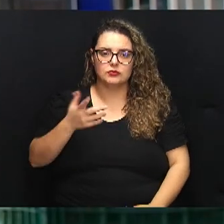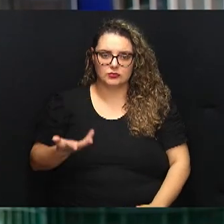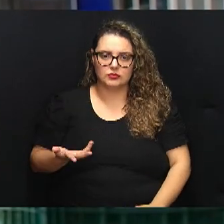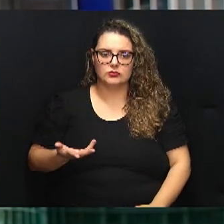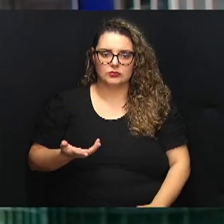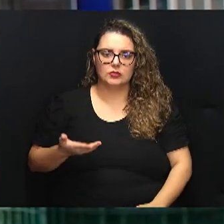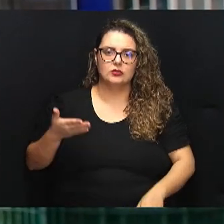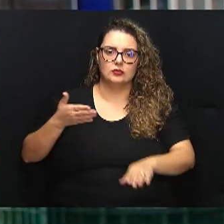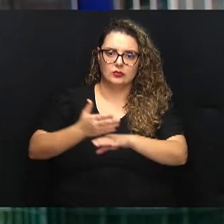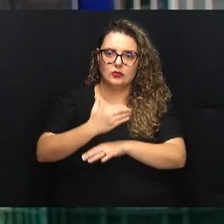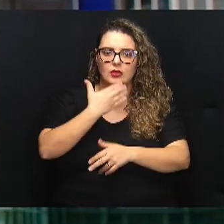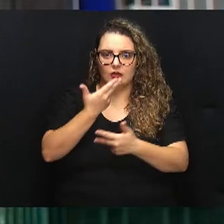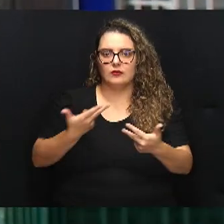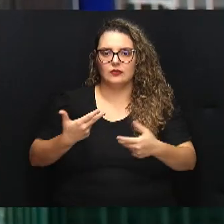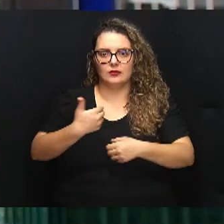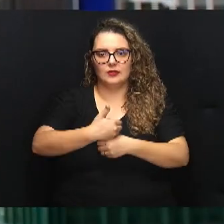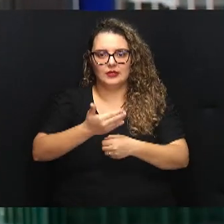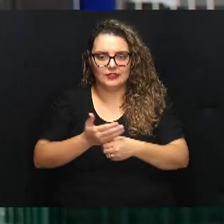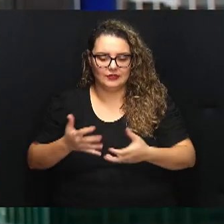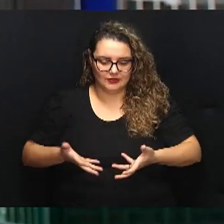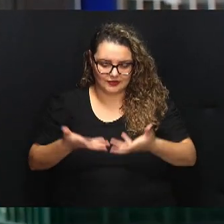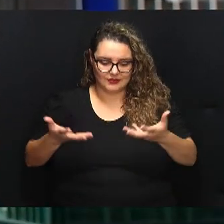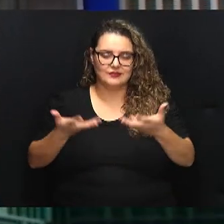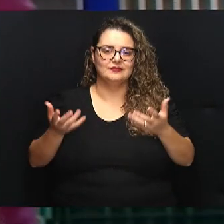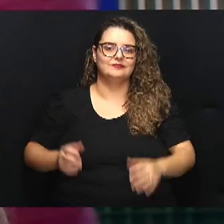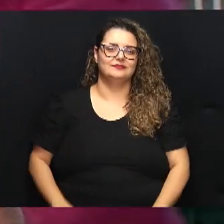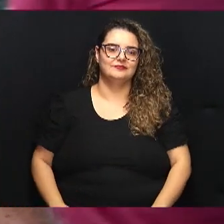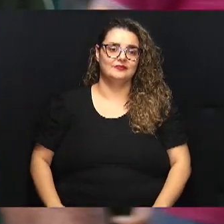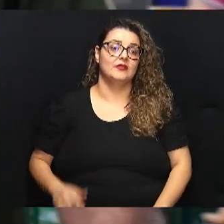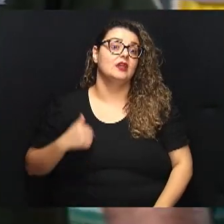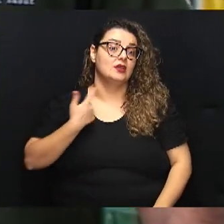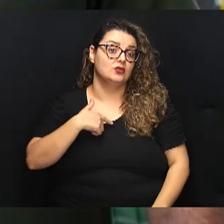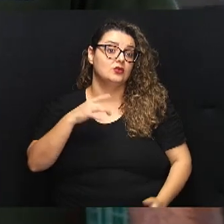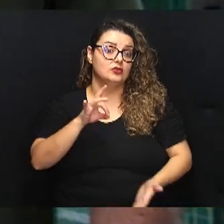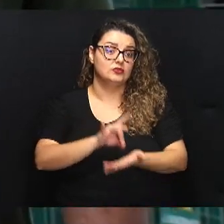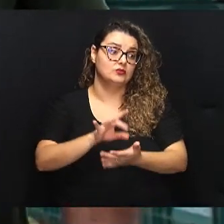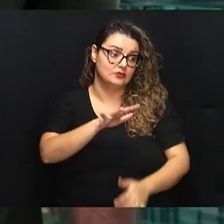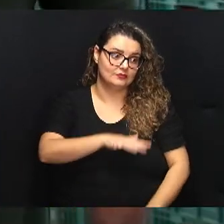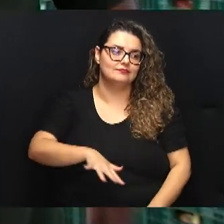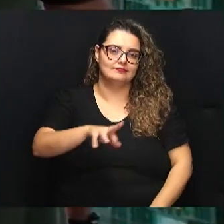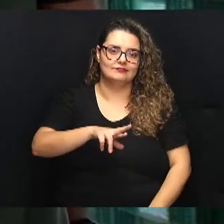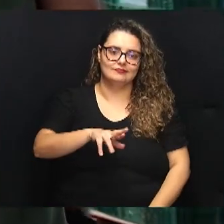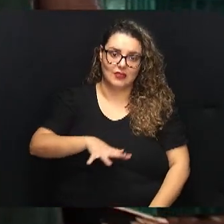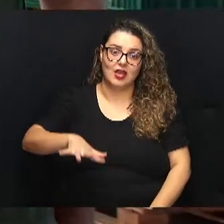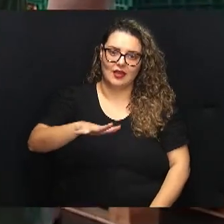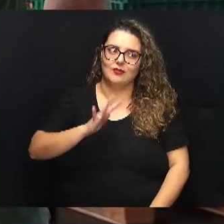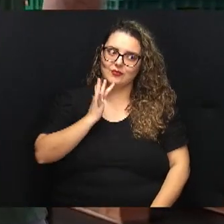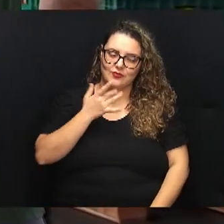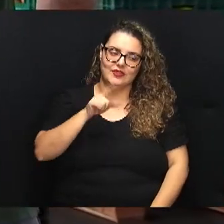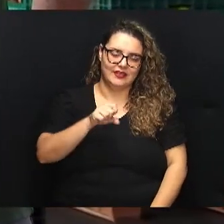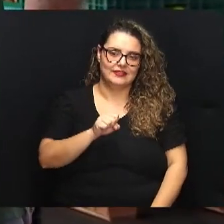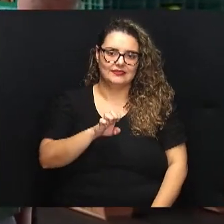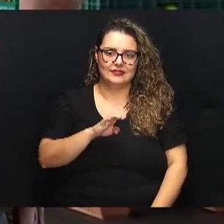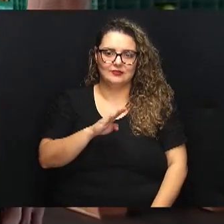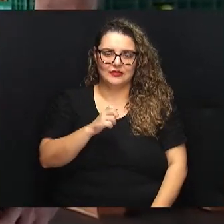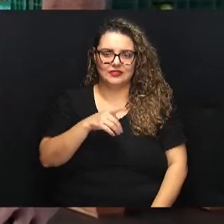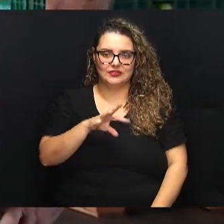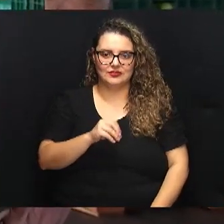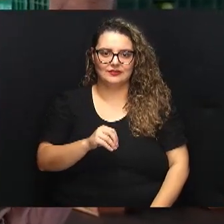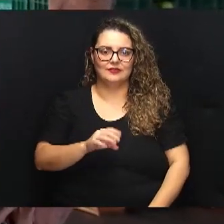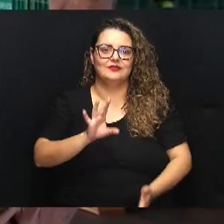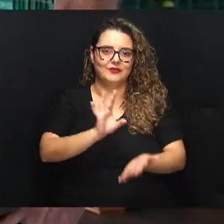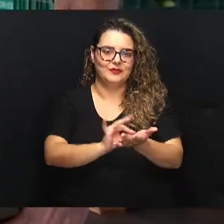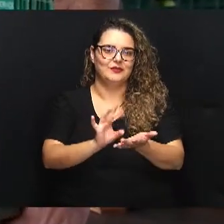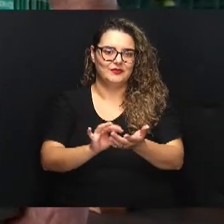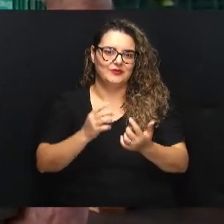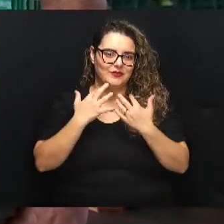às frutas, verduras e legumes. E a gente está numa região bem privilegiada, né, Sebastião? Dá para fazer um cardápio bem